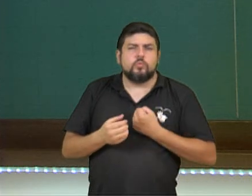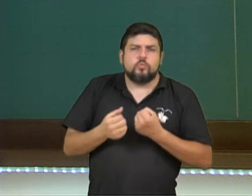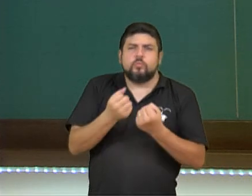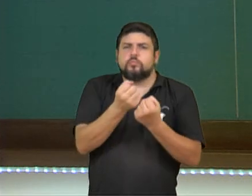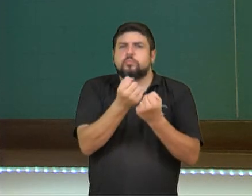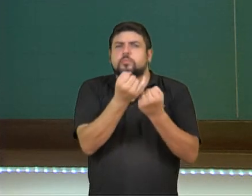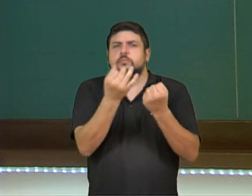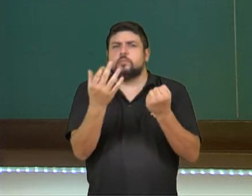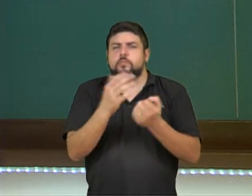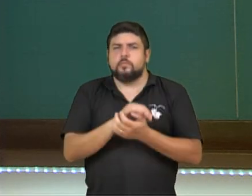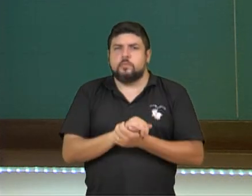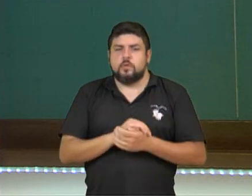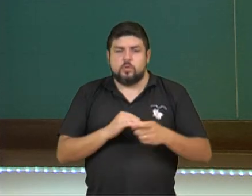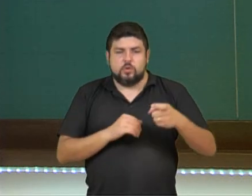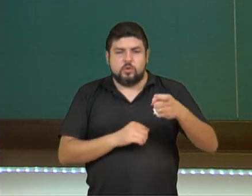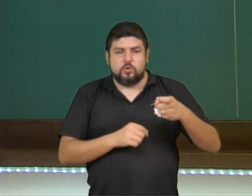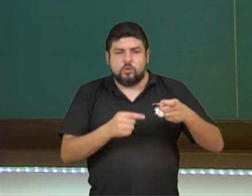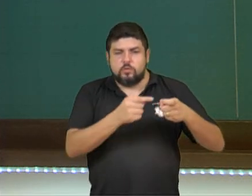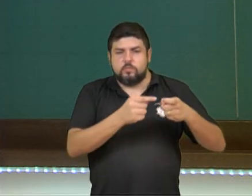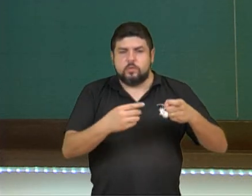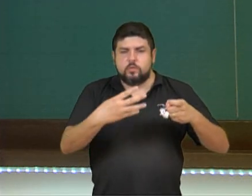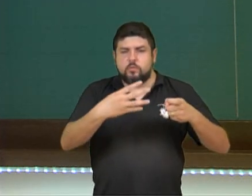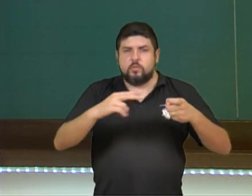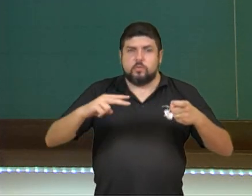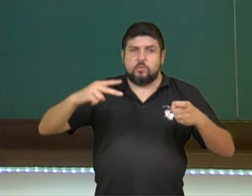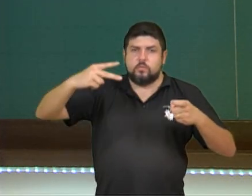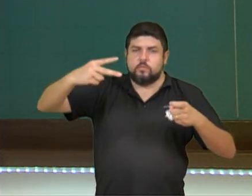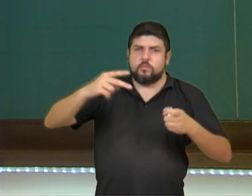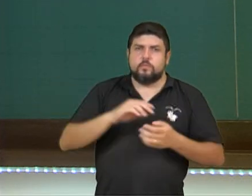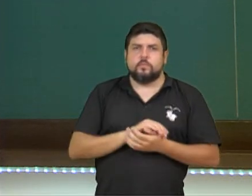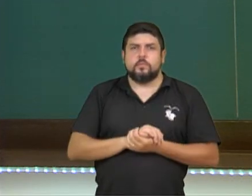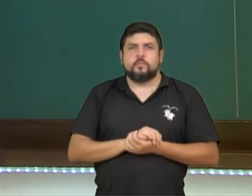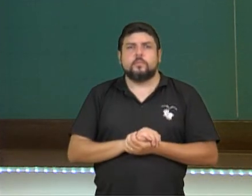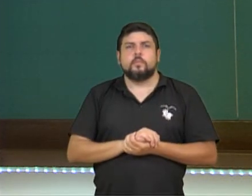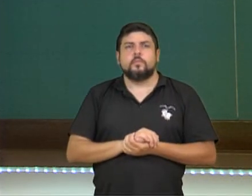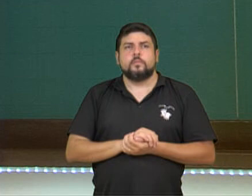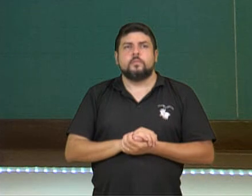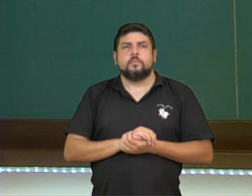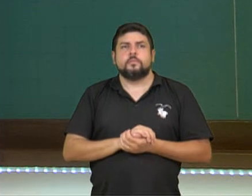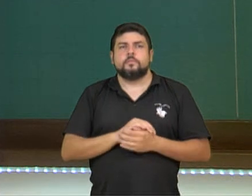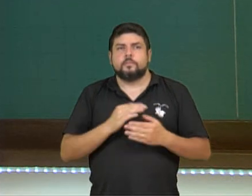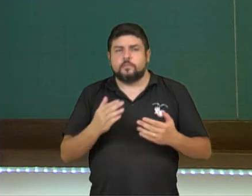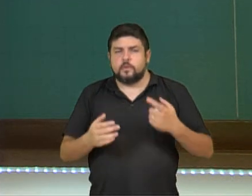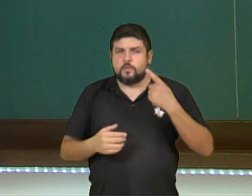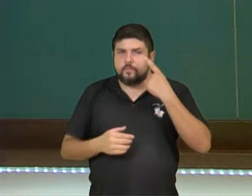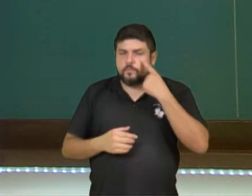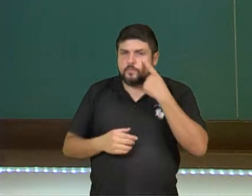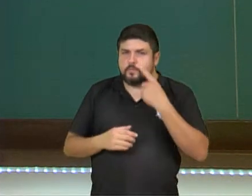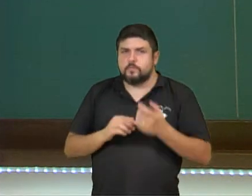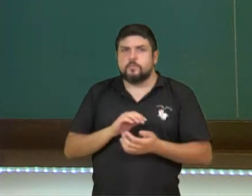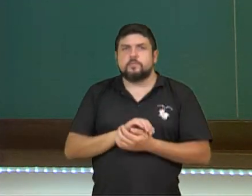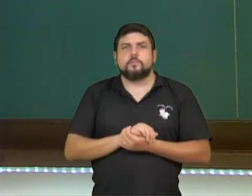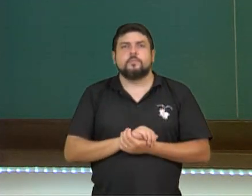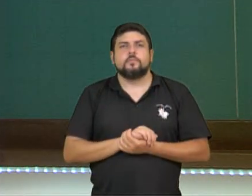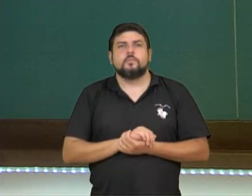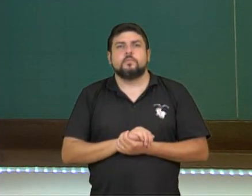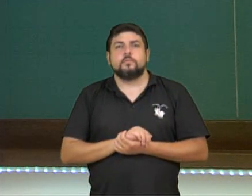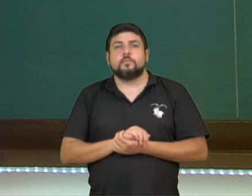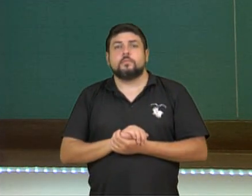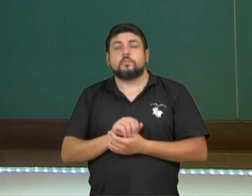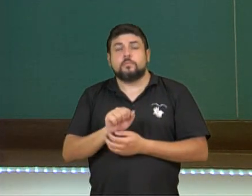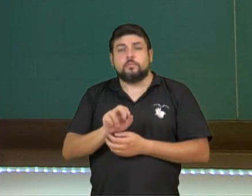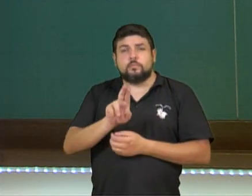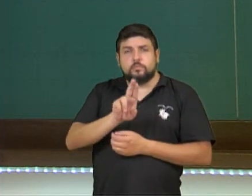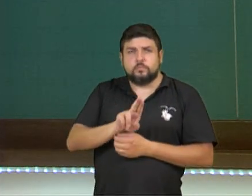quadrado. Então, você não tem apenas uma forma de resolver isso aqui, você tem várias. Então, vamos ver. Você pode usar o produto